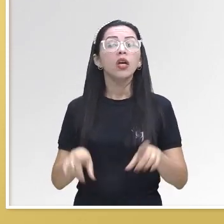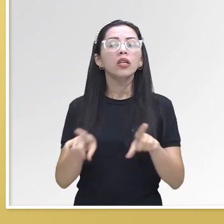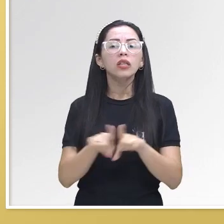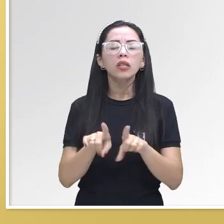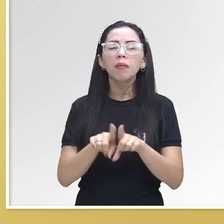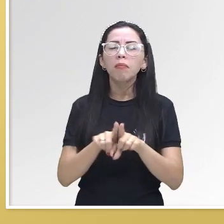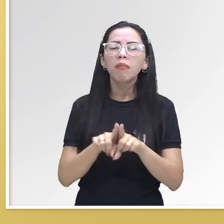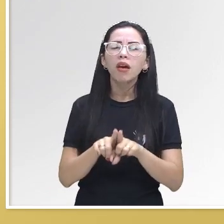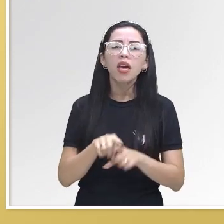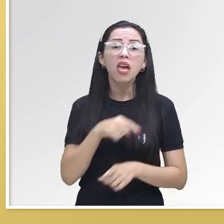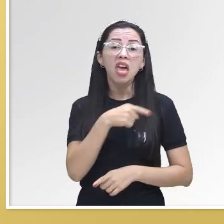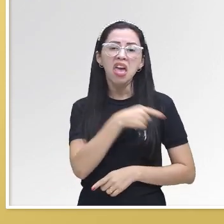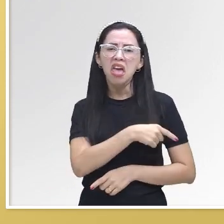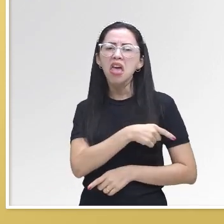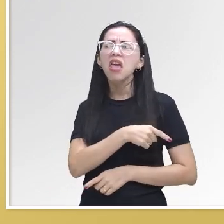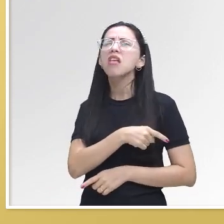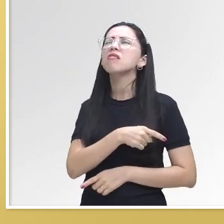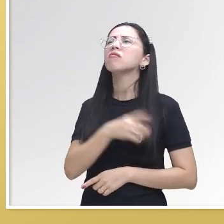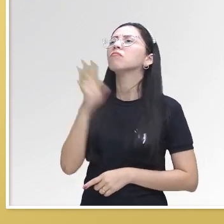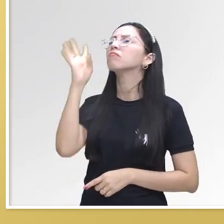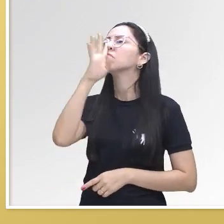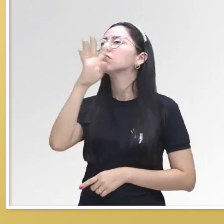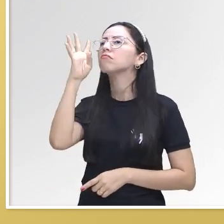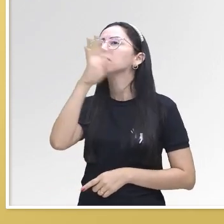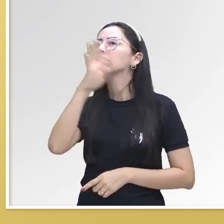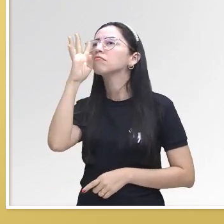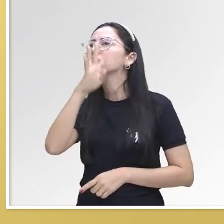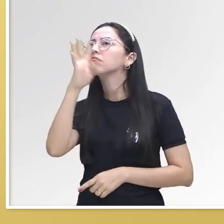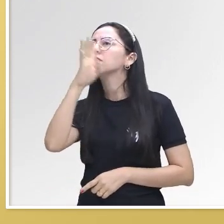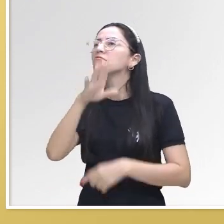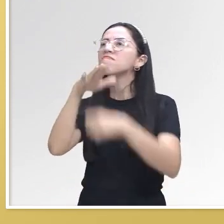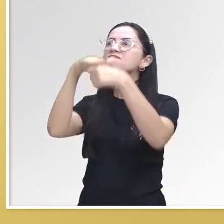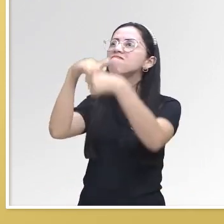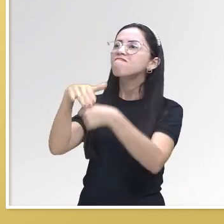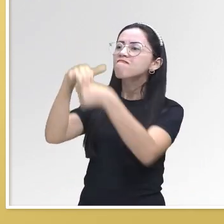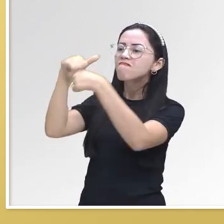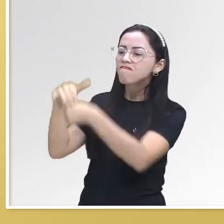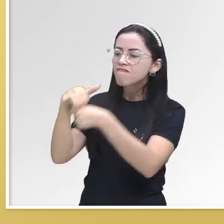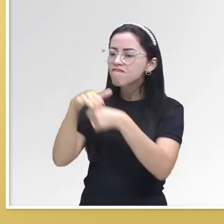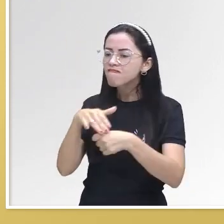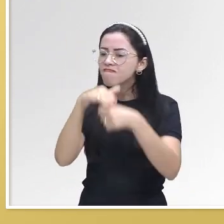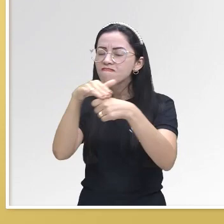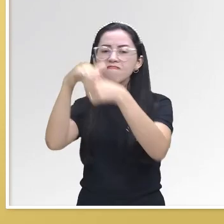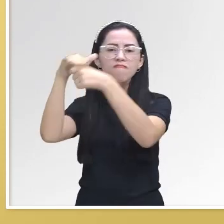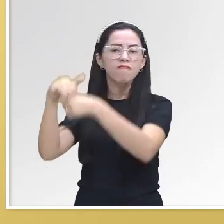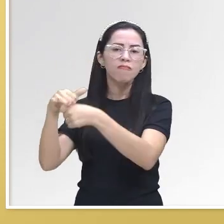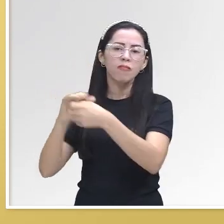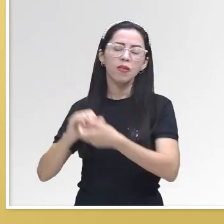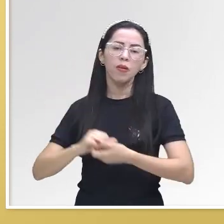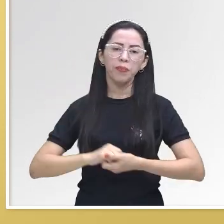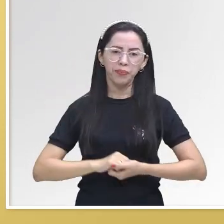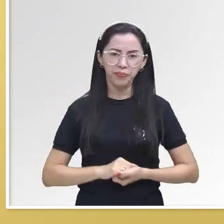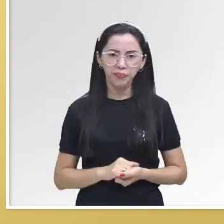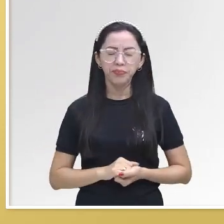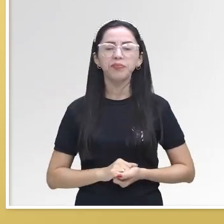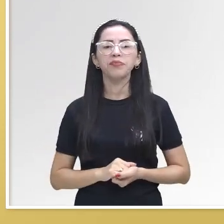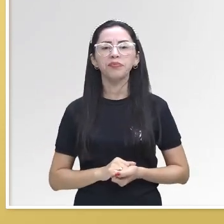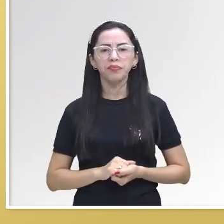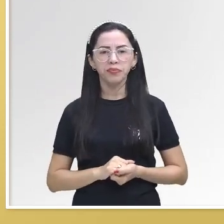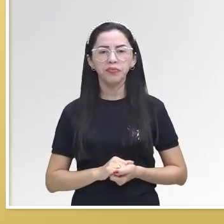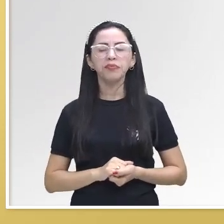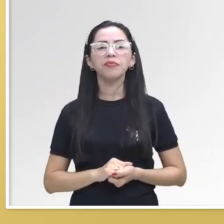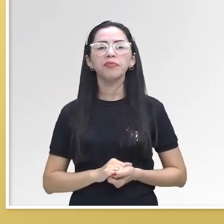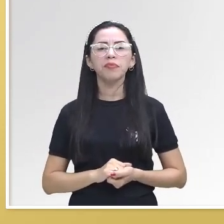maneira hostil contra um particular modo de ser, modo de agir, típico de um conjunto de